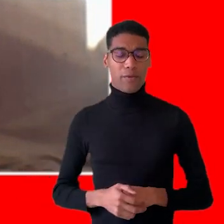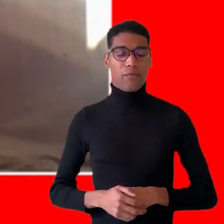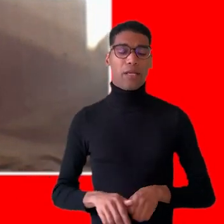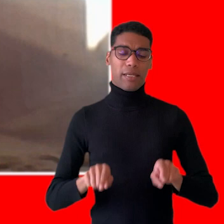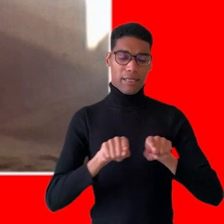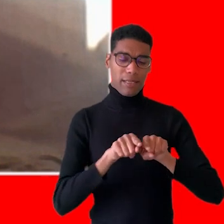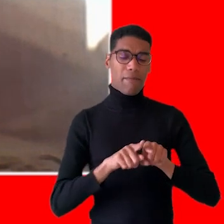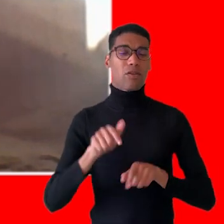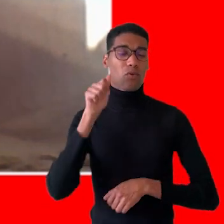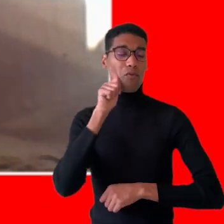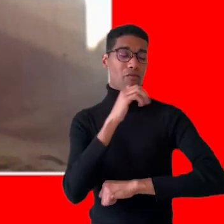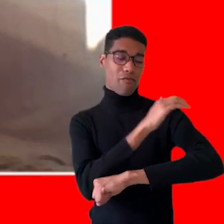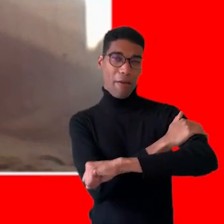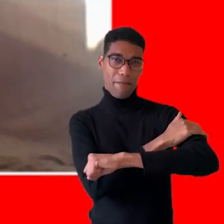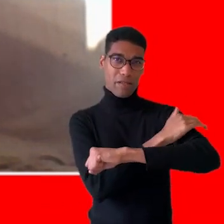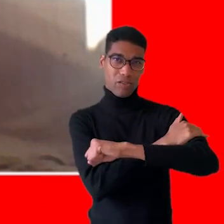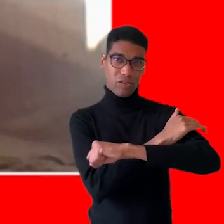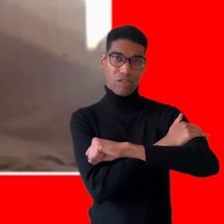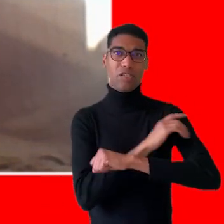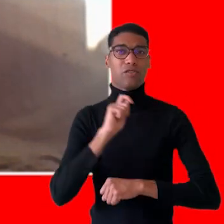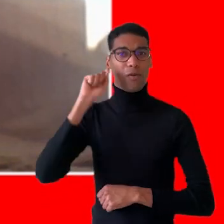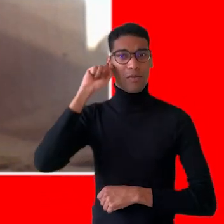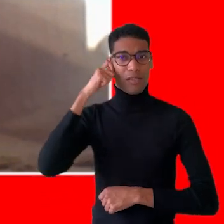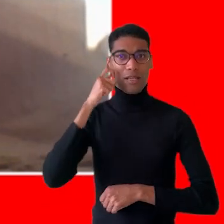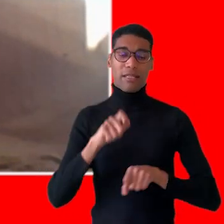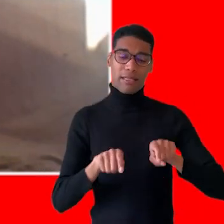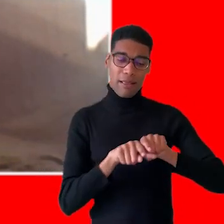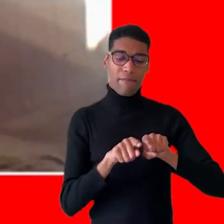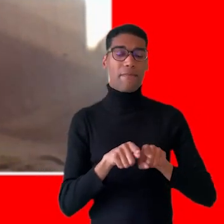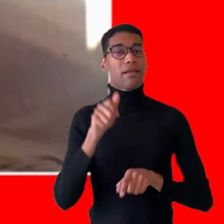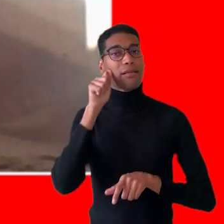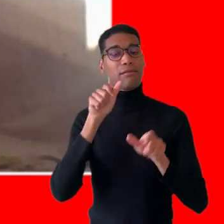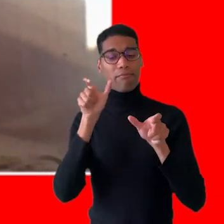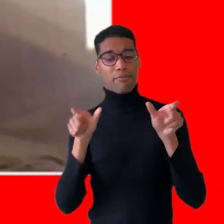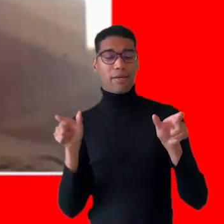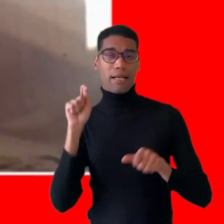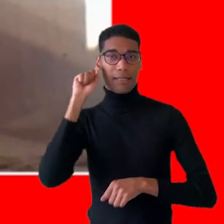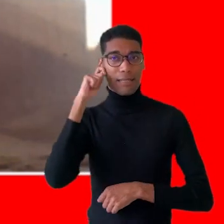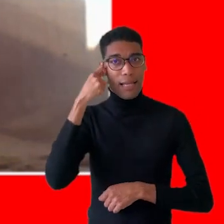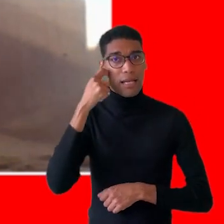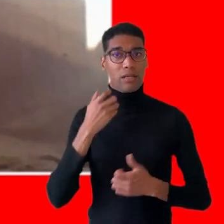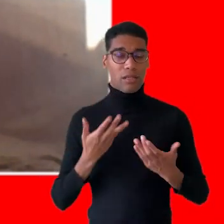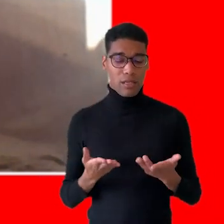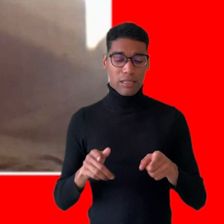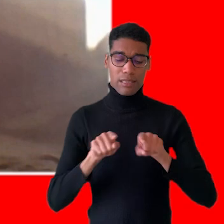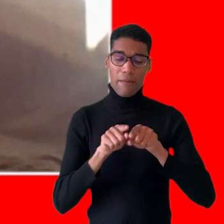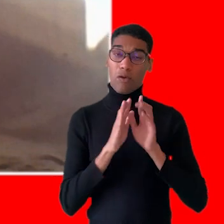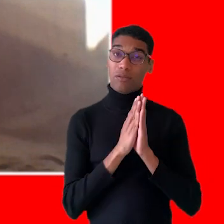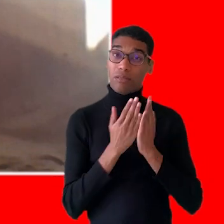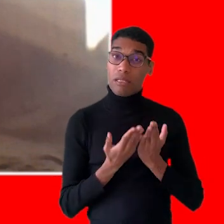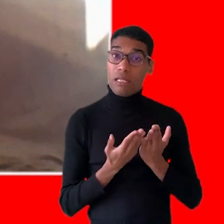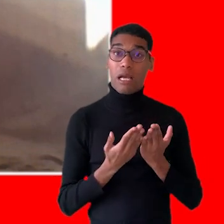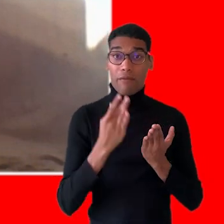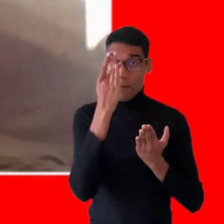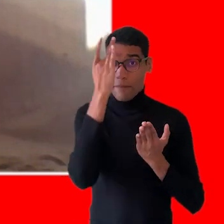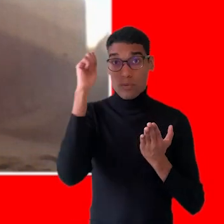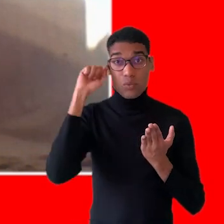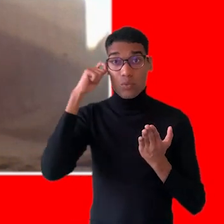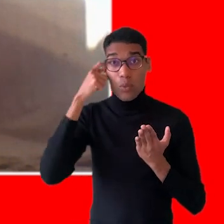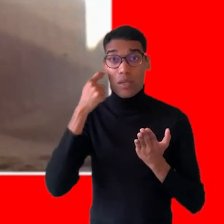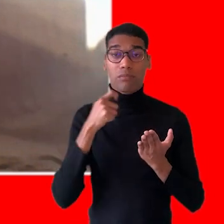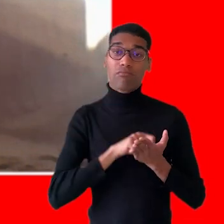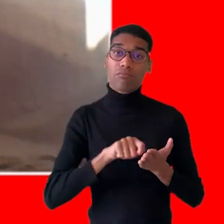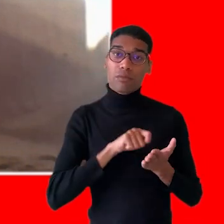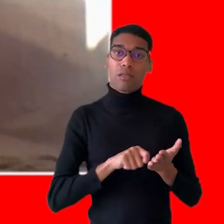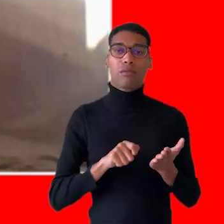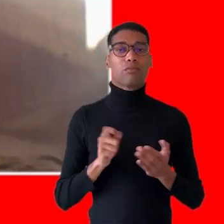também os feminismos negros, sobre as nossas intelectuais negras, sobre o que nós produzimos, sobre os nossos livros, né, sobre